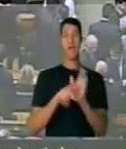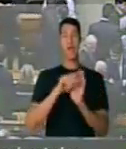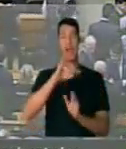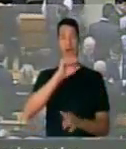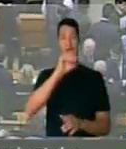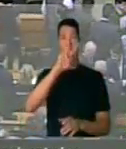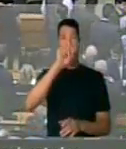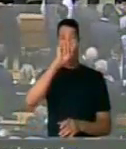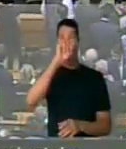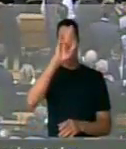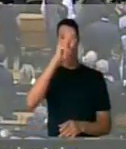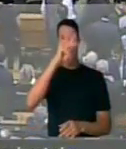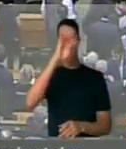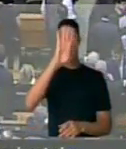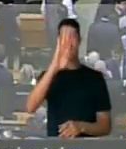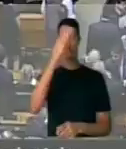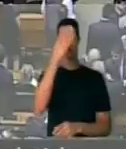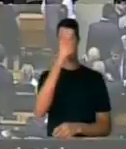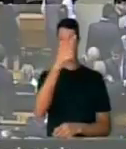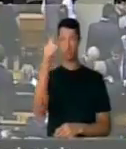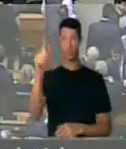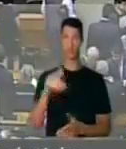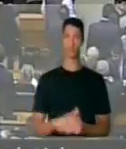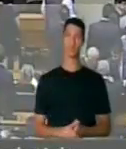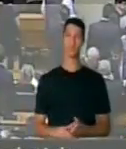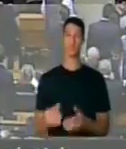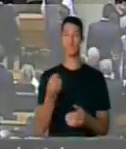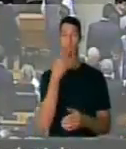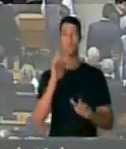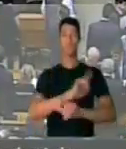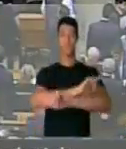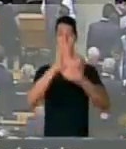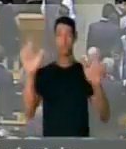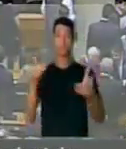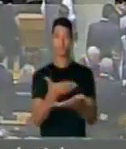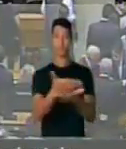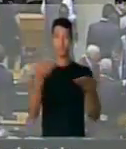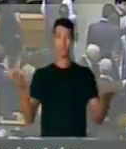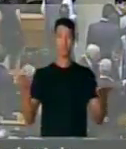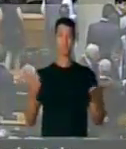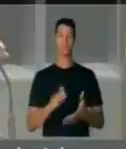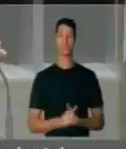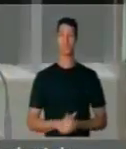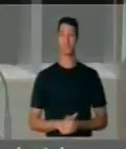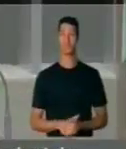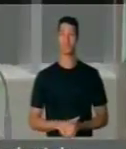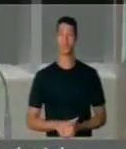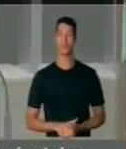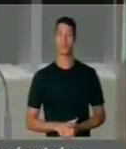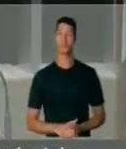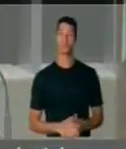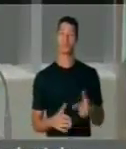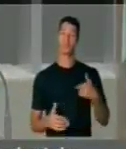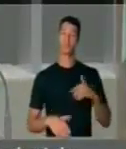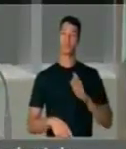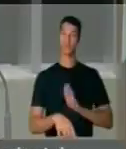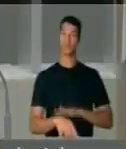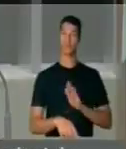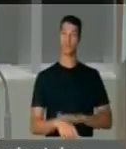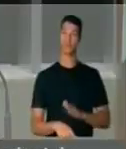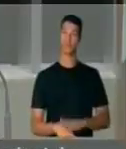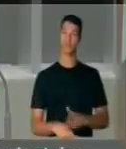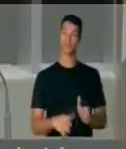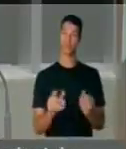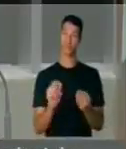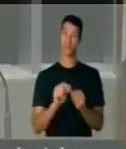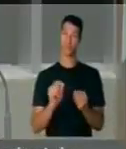o Jovair Arantes, PTB, Goiás. Bom dia a todos e a todas. Quero, nesse momento,